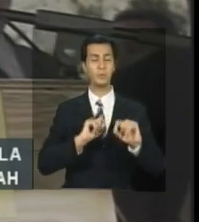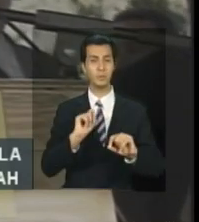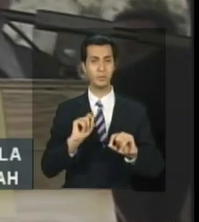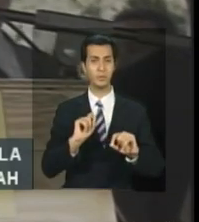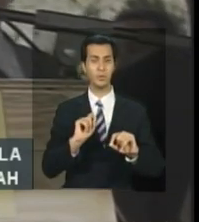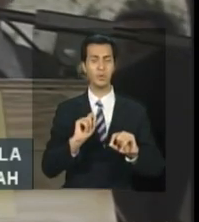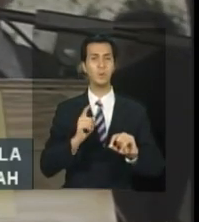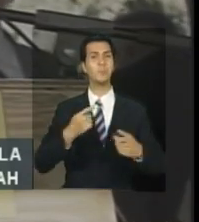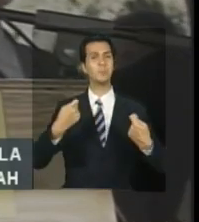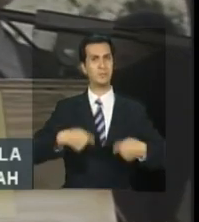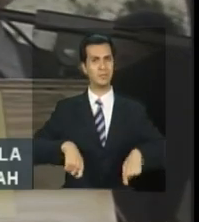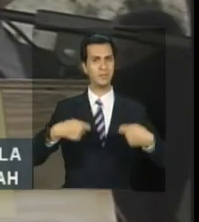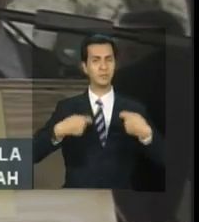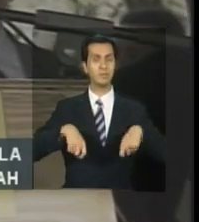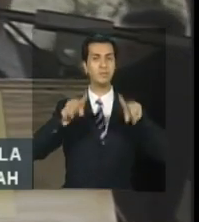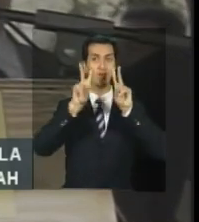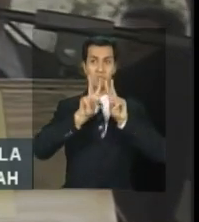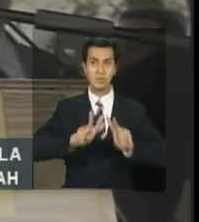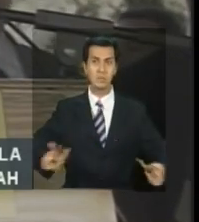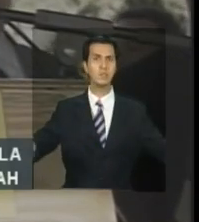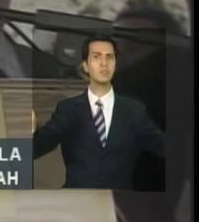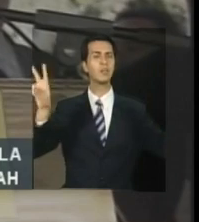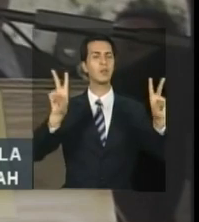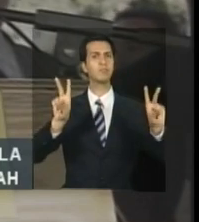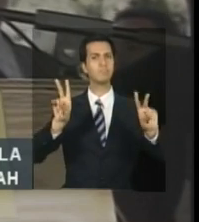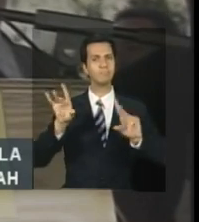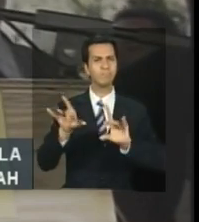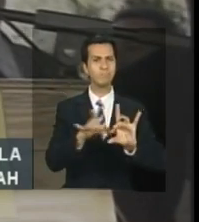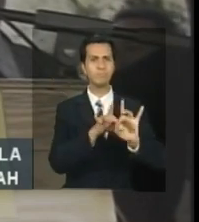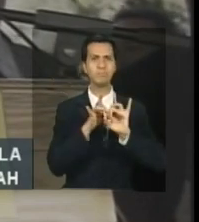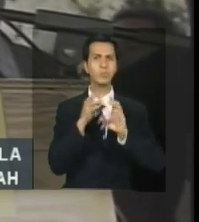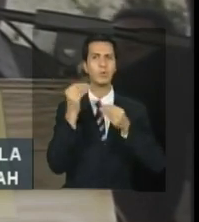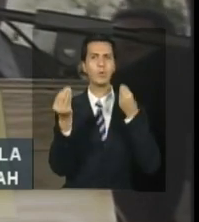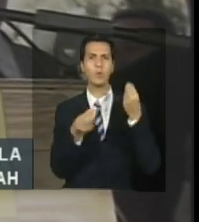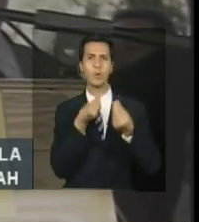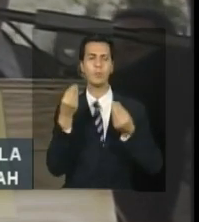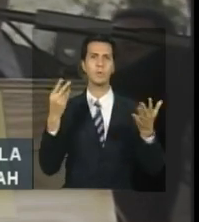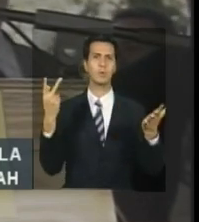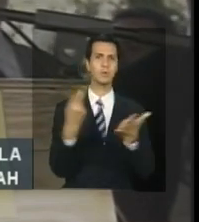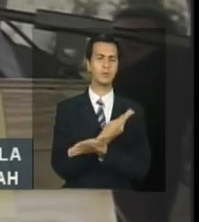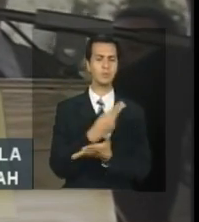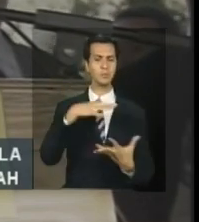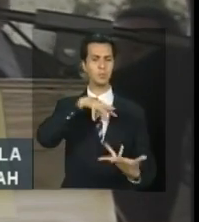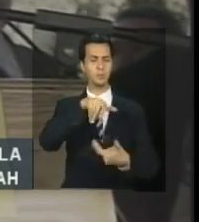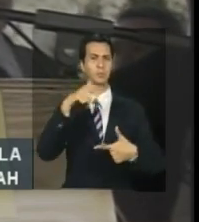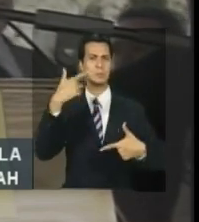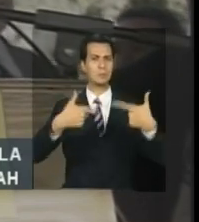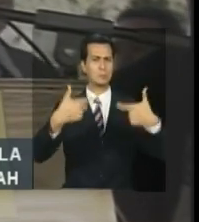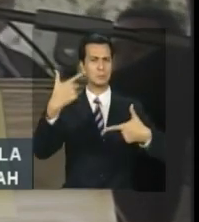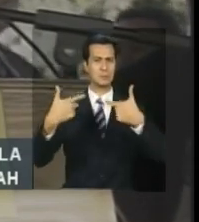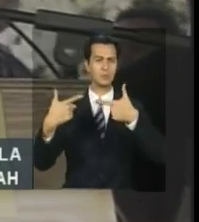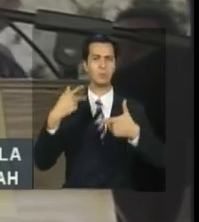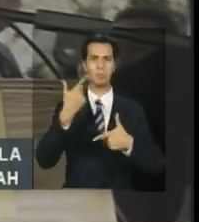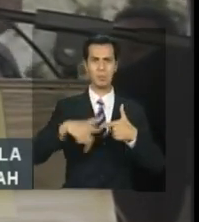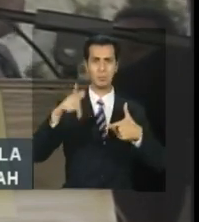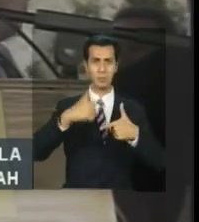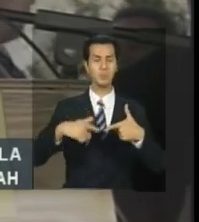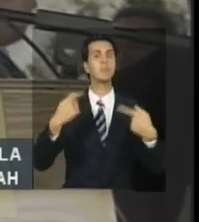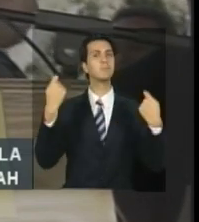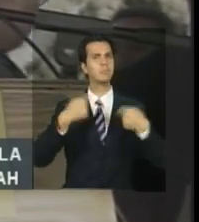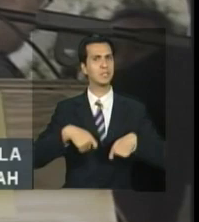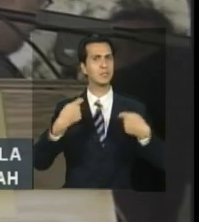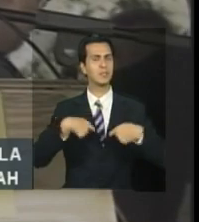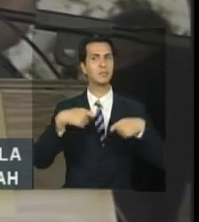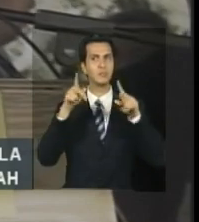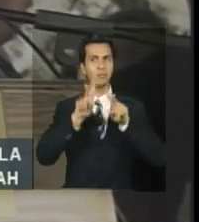mais ampla e integrada sobre a origem dos conflitos contemporâneos deve ganhar